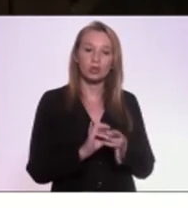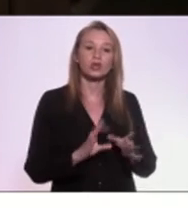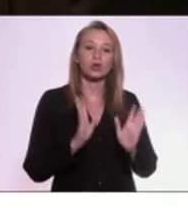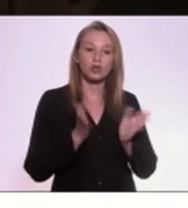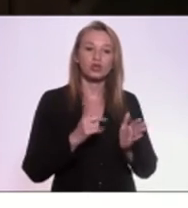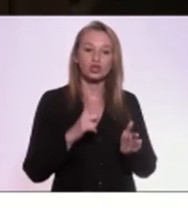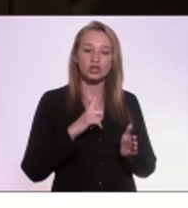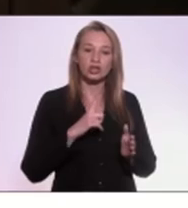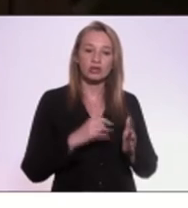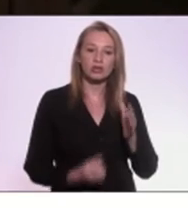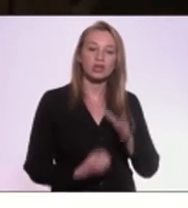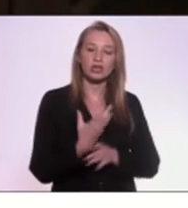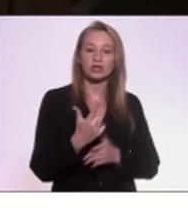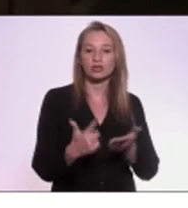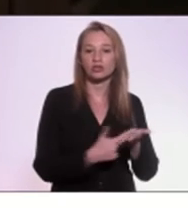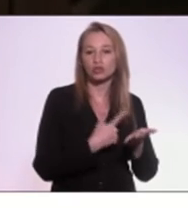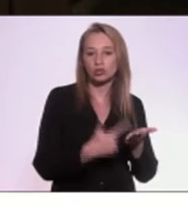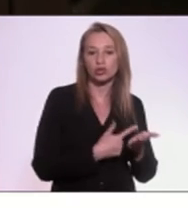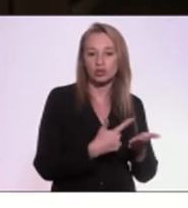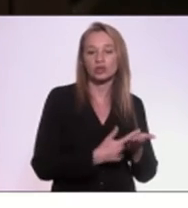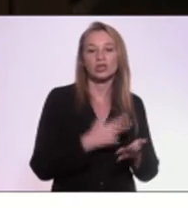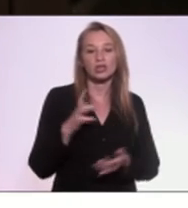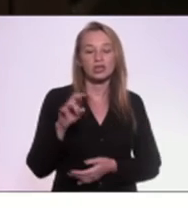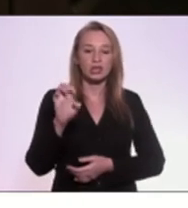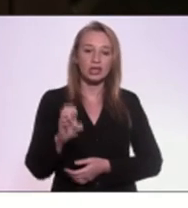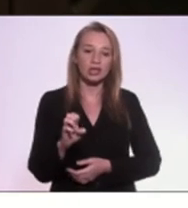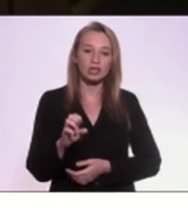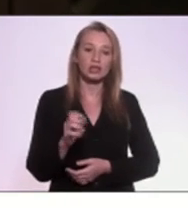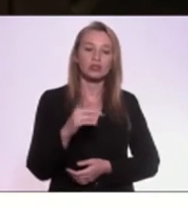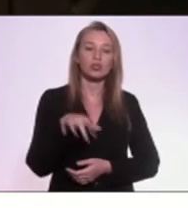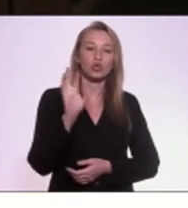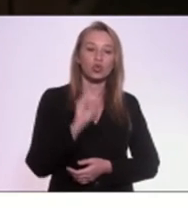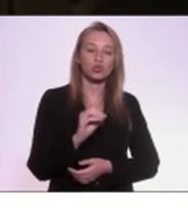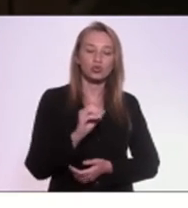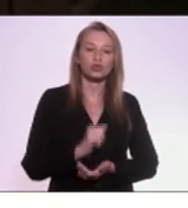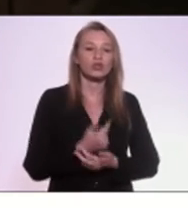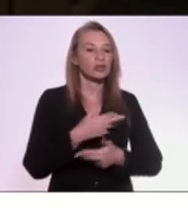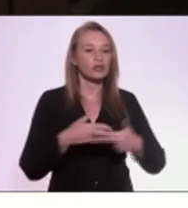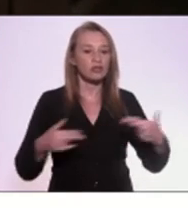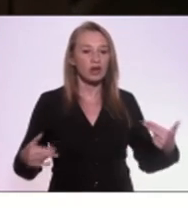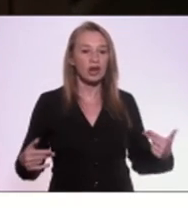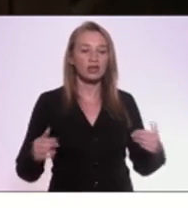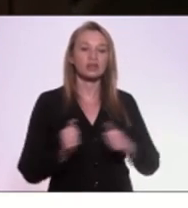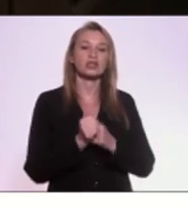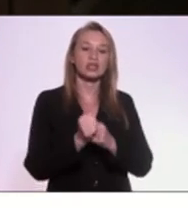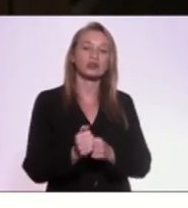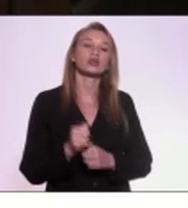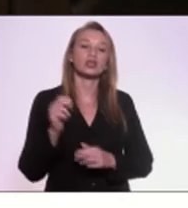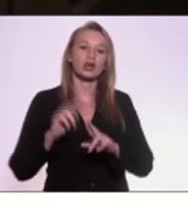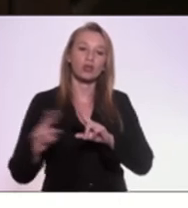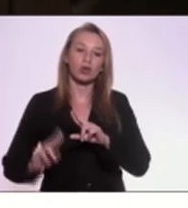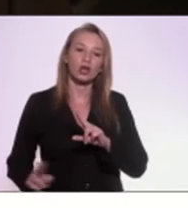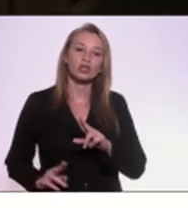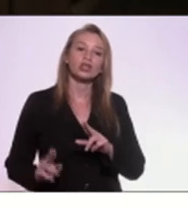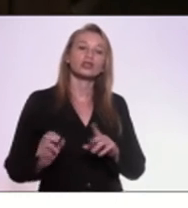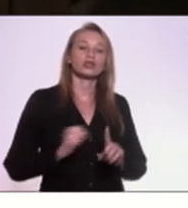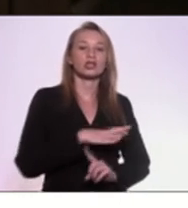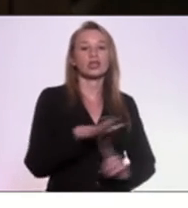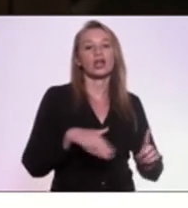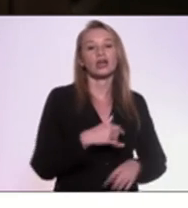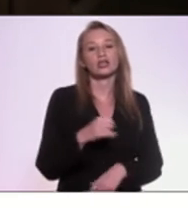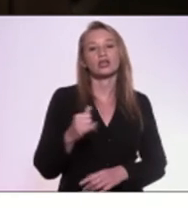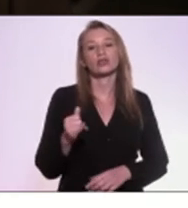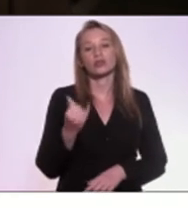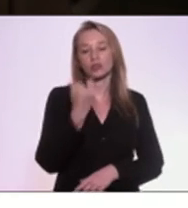de um livro desta rede lançada pelo professor Bruno Sobral, com a participação de vários segmentos da UERJ, da sociedade fluminense,